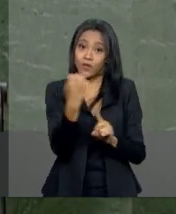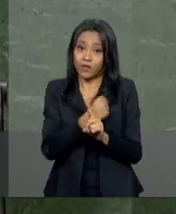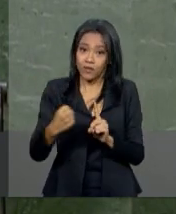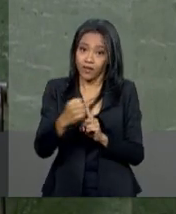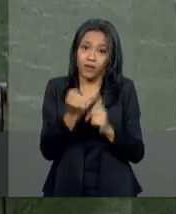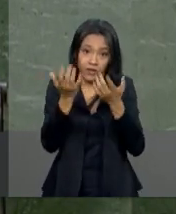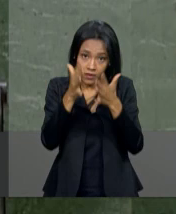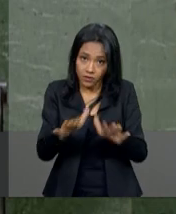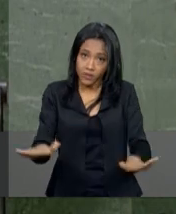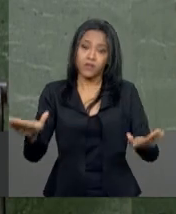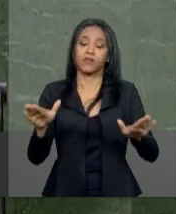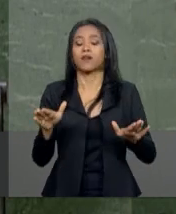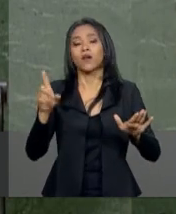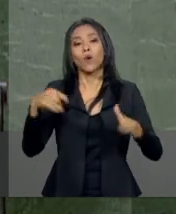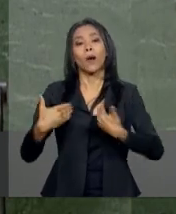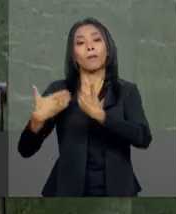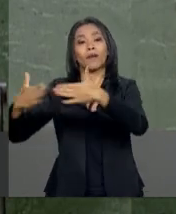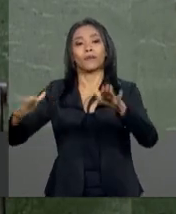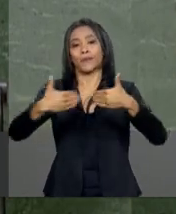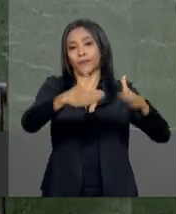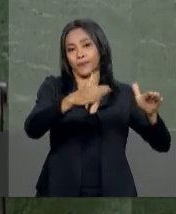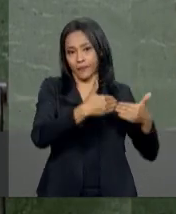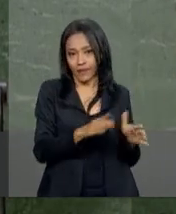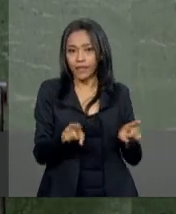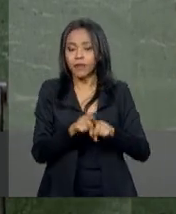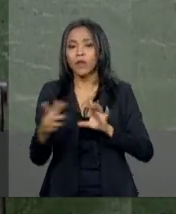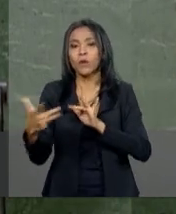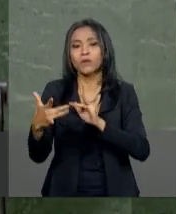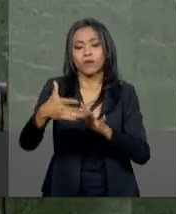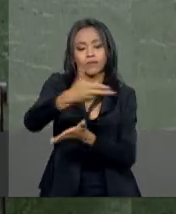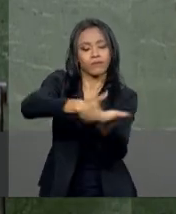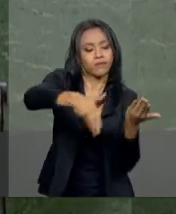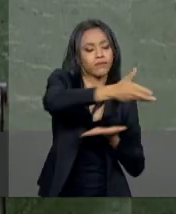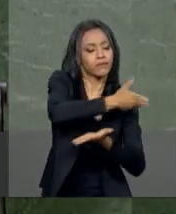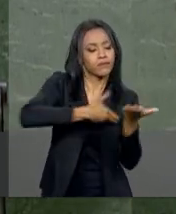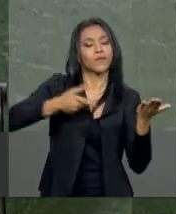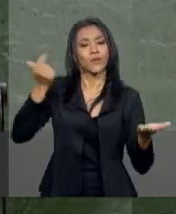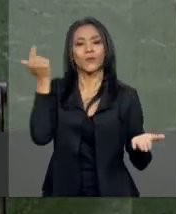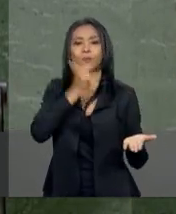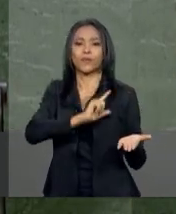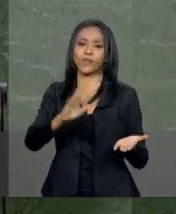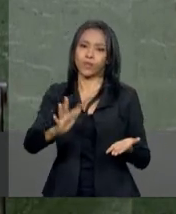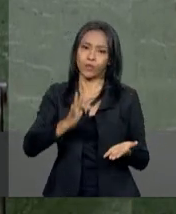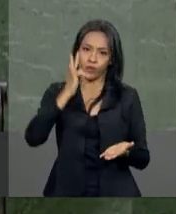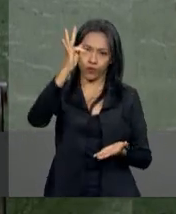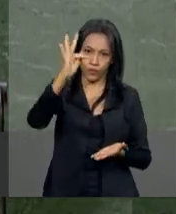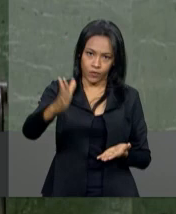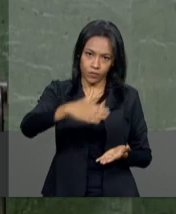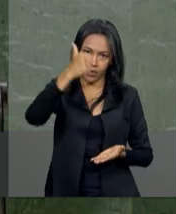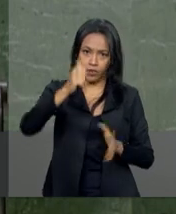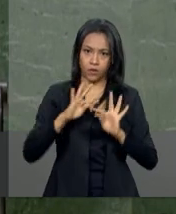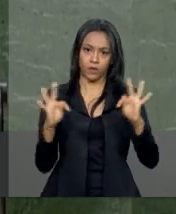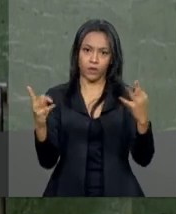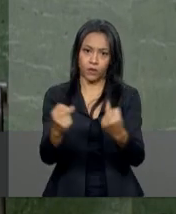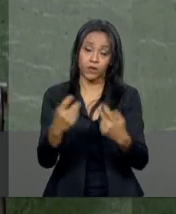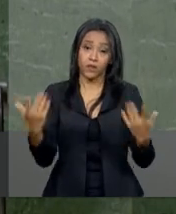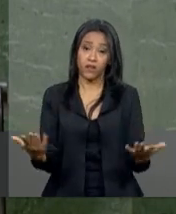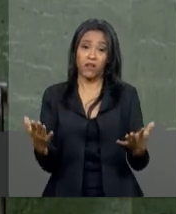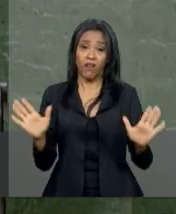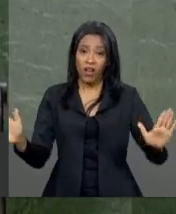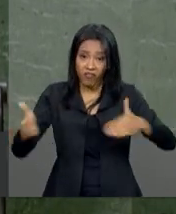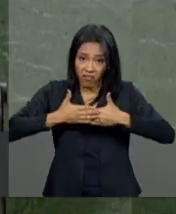é assim com abertura integração que nos acertamos um futuro melhor para todos o isolamento